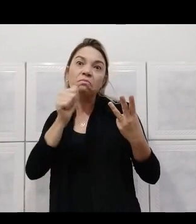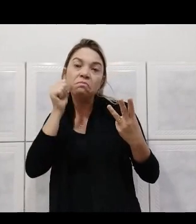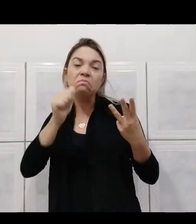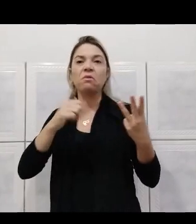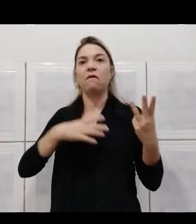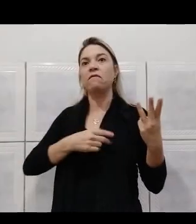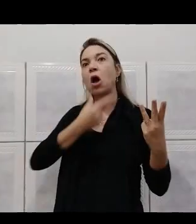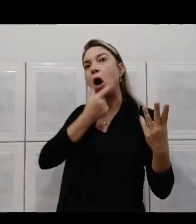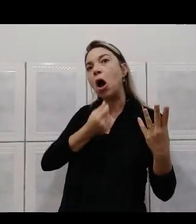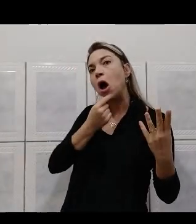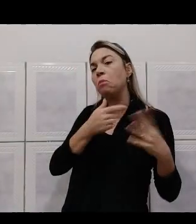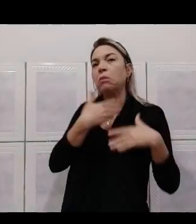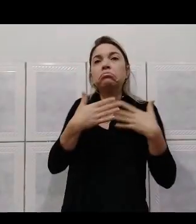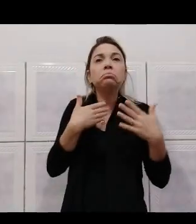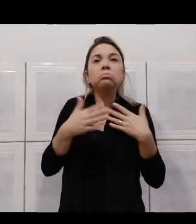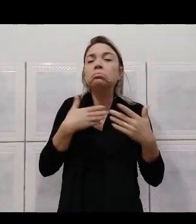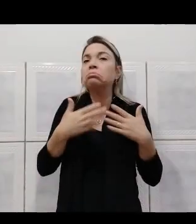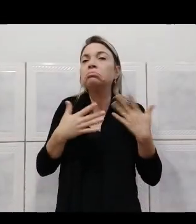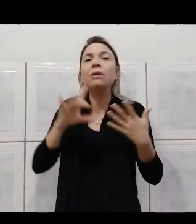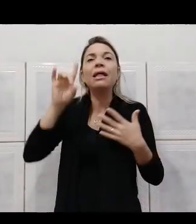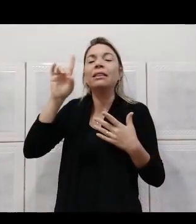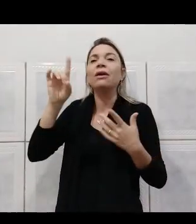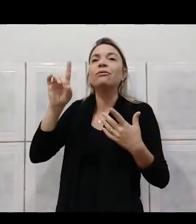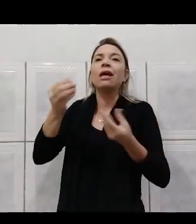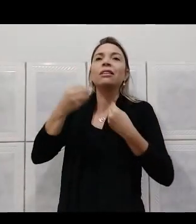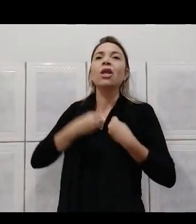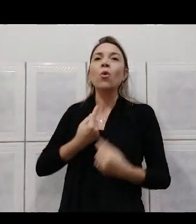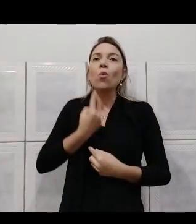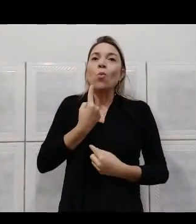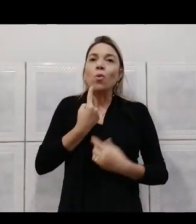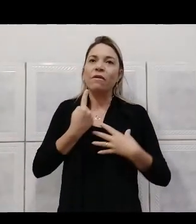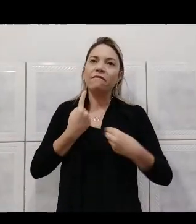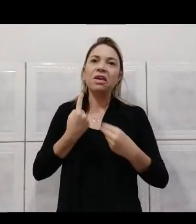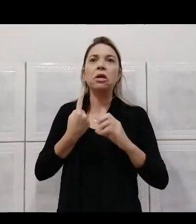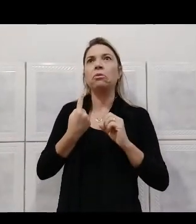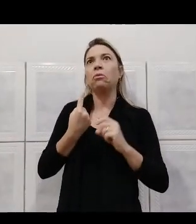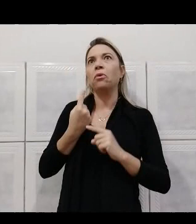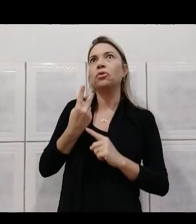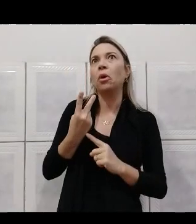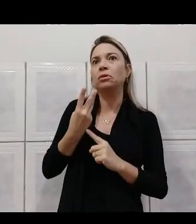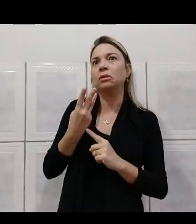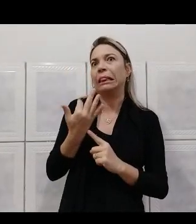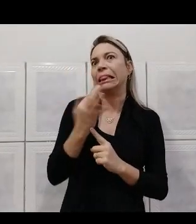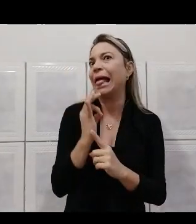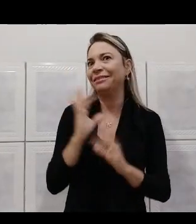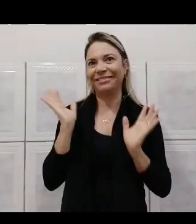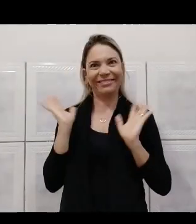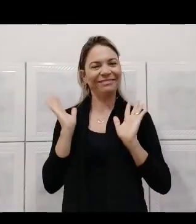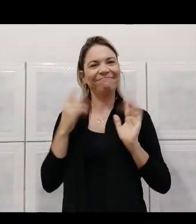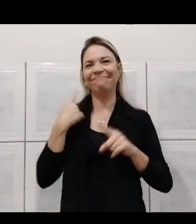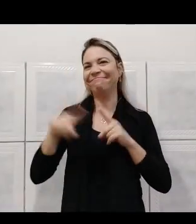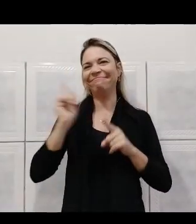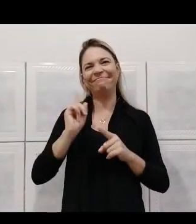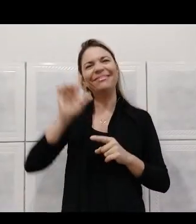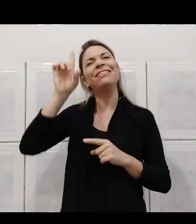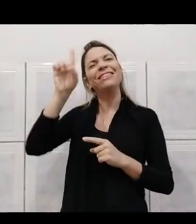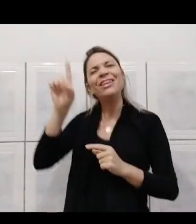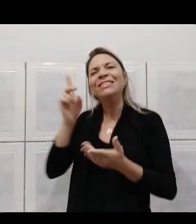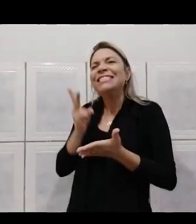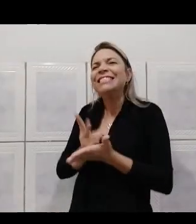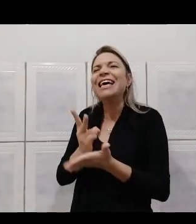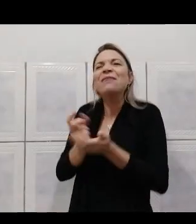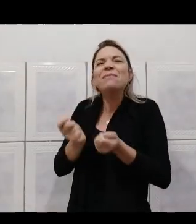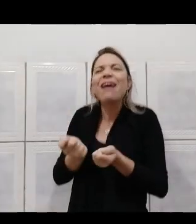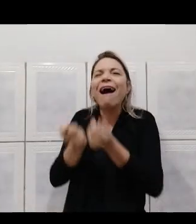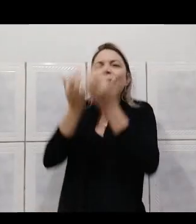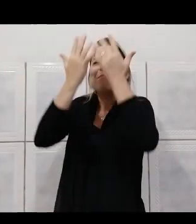recebeu do Senhor um filho ou 10. Deus abençoa as mães quando essas recebem filhos.